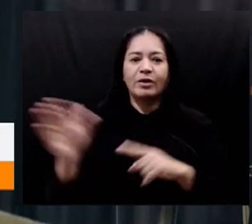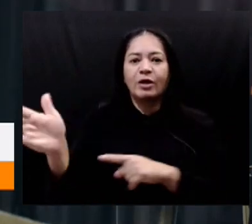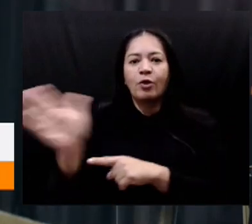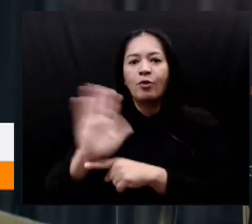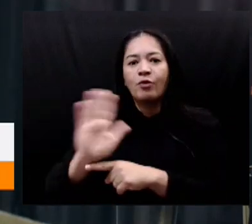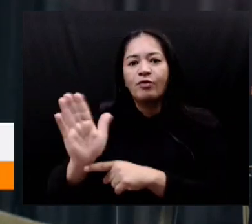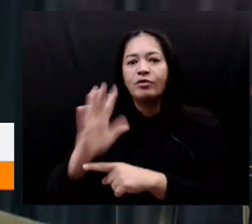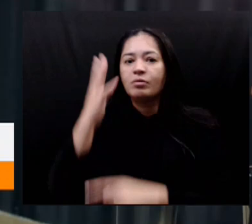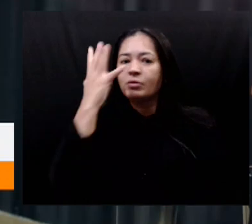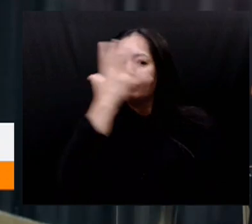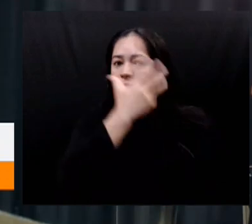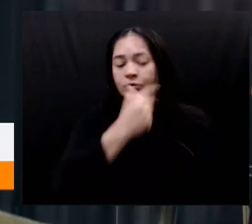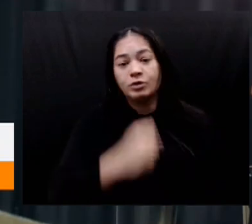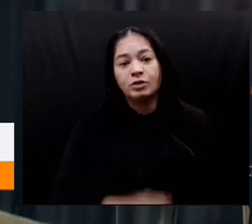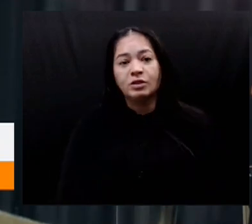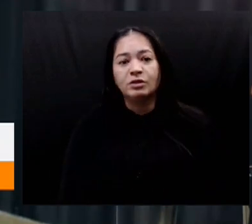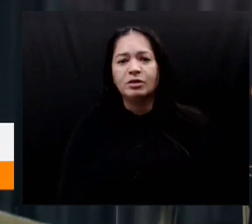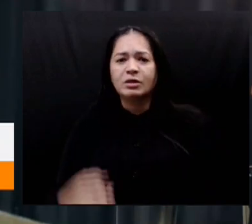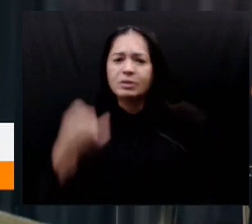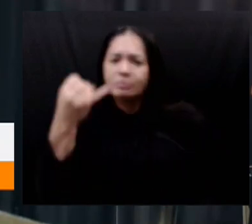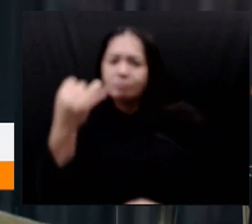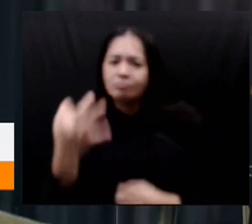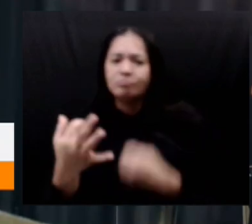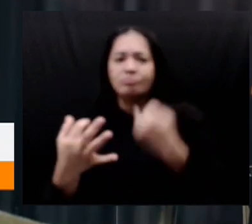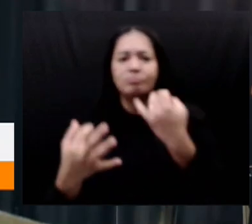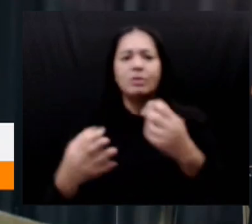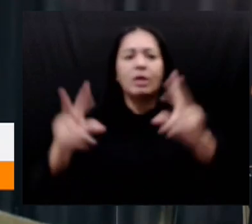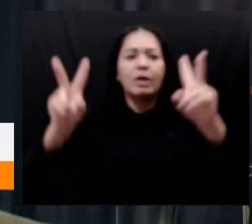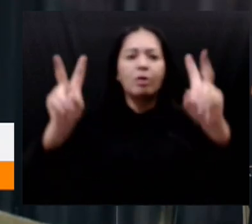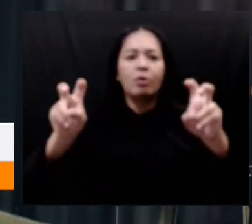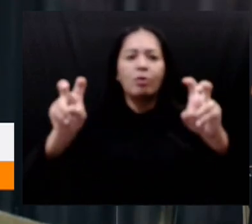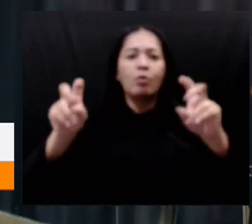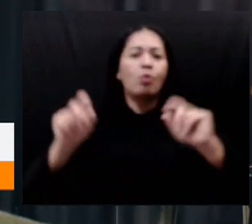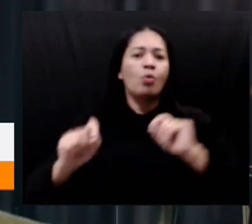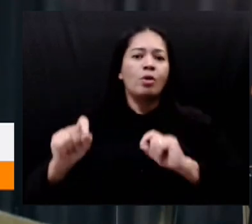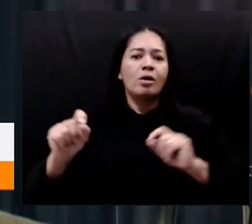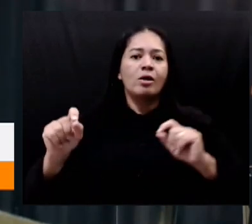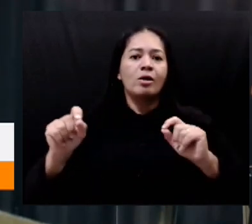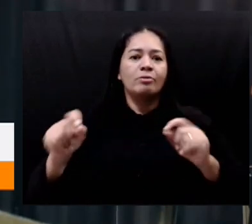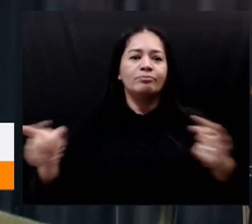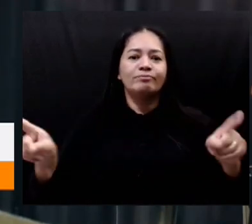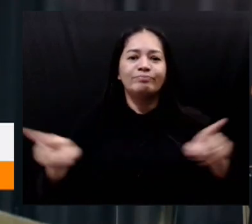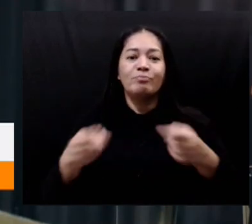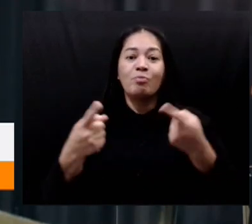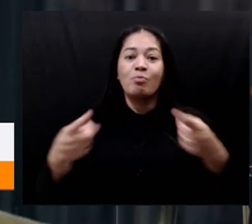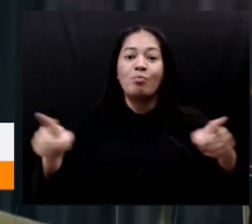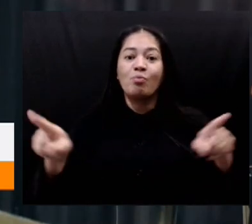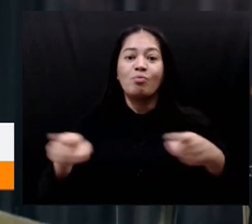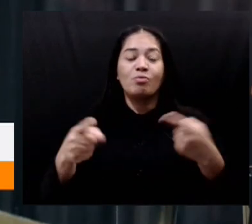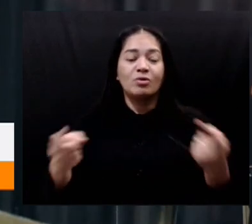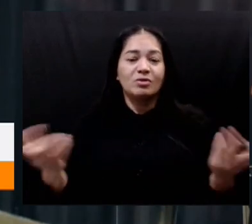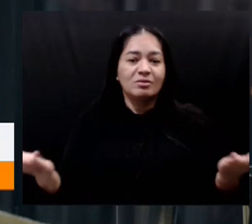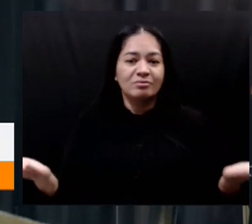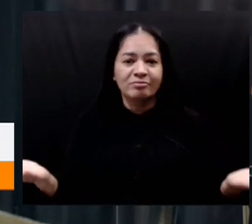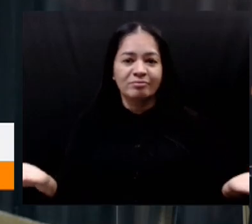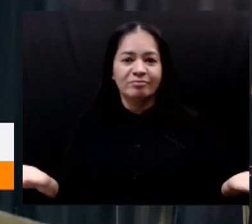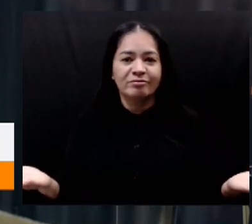Que relata sobre a música, né? Então, assim, se ele